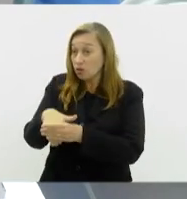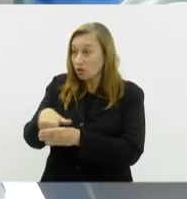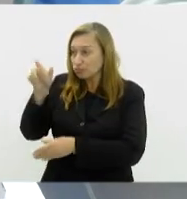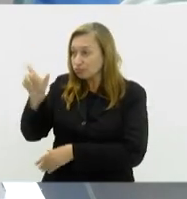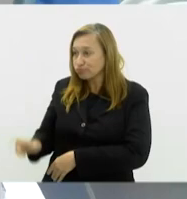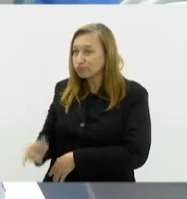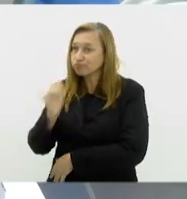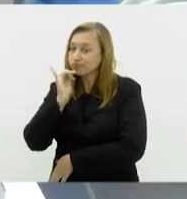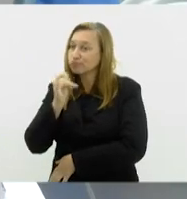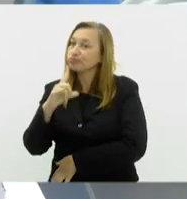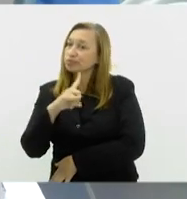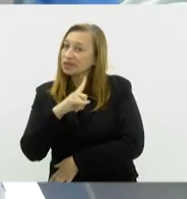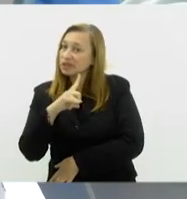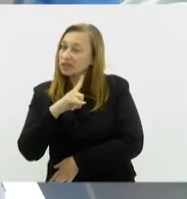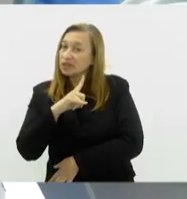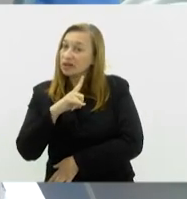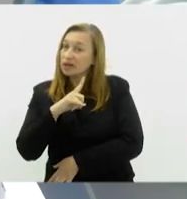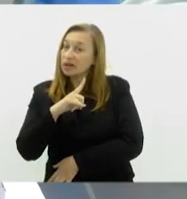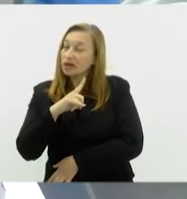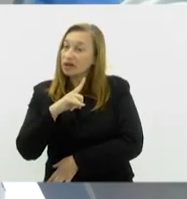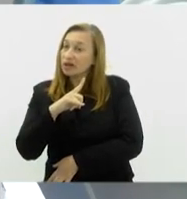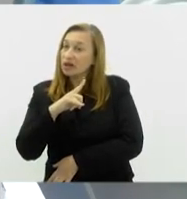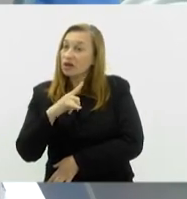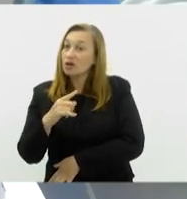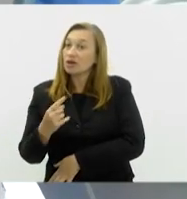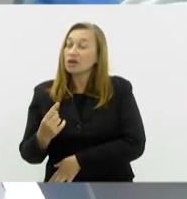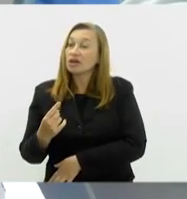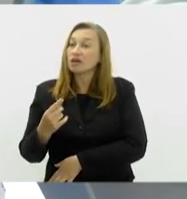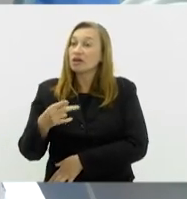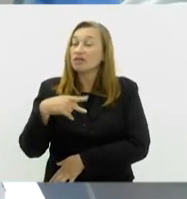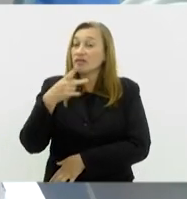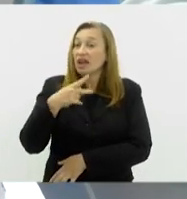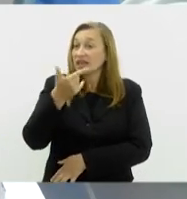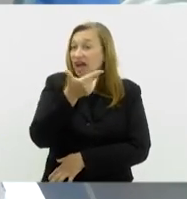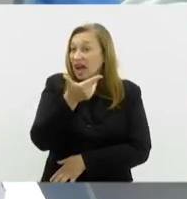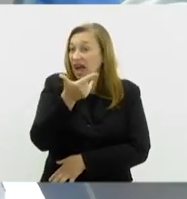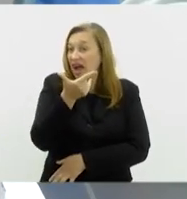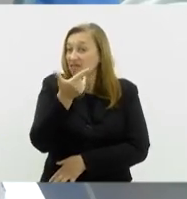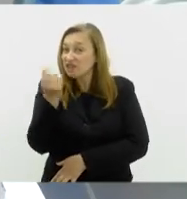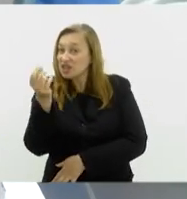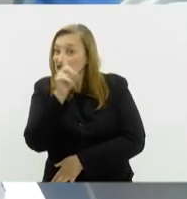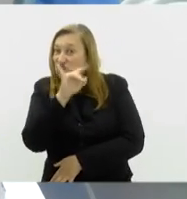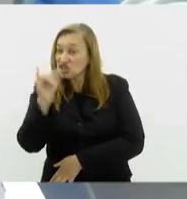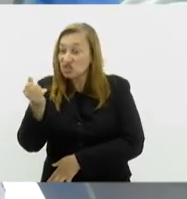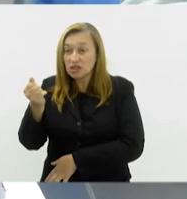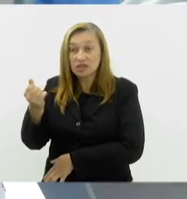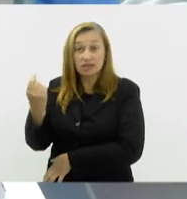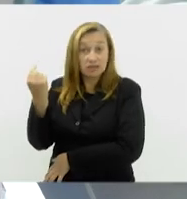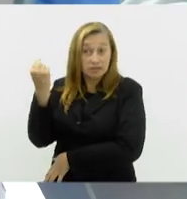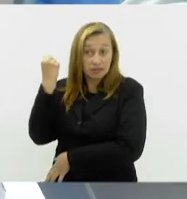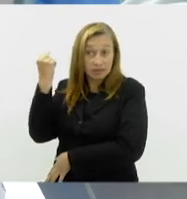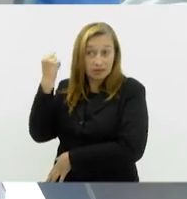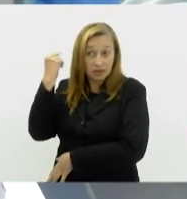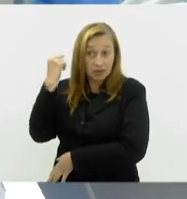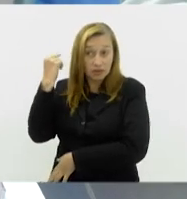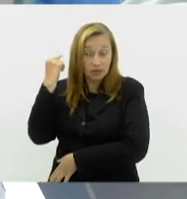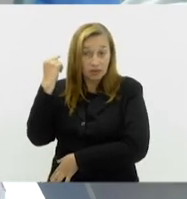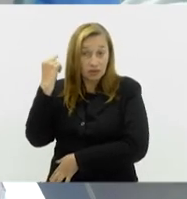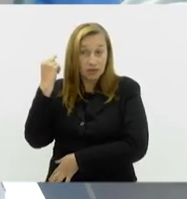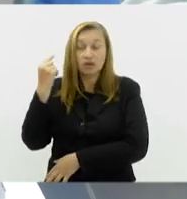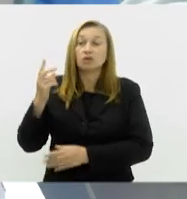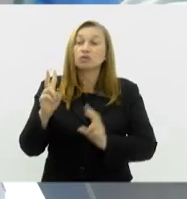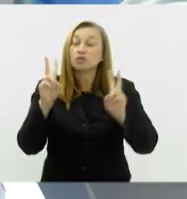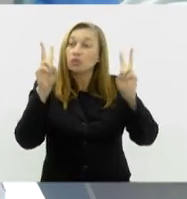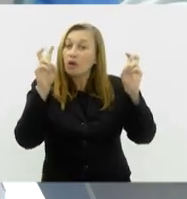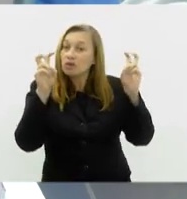que temos é aqu ele dado lá há 20 dias pelo menos 20 dias atrás sobre o qual